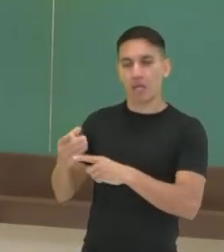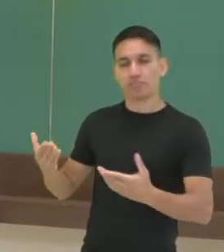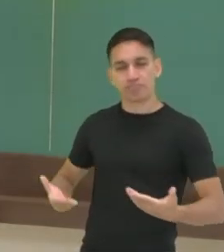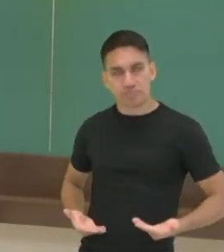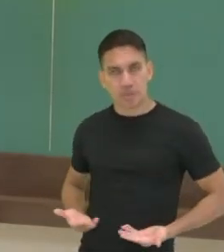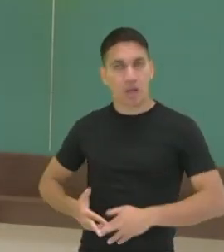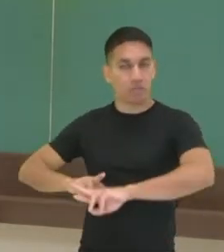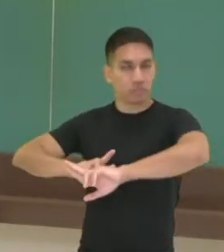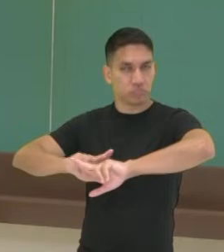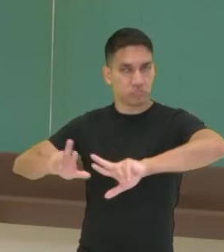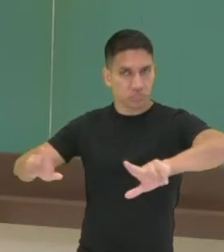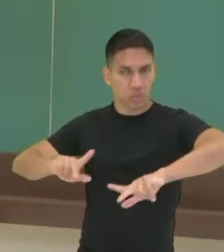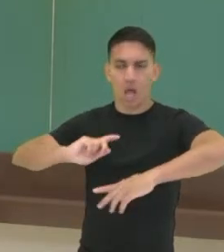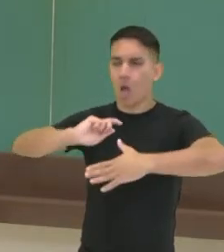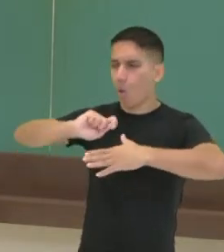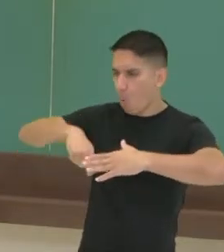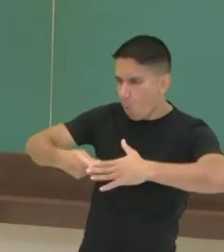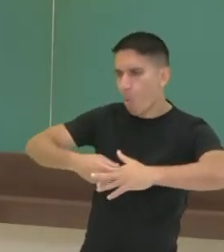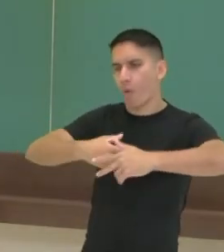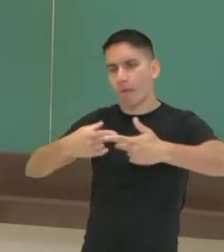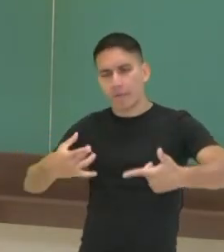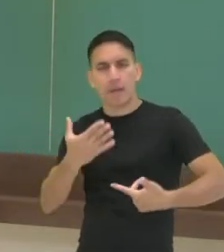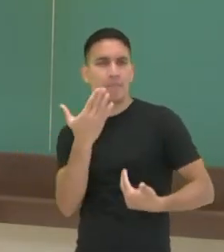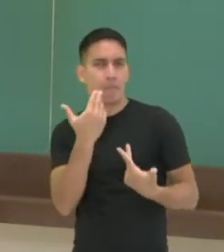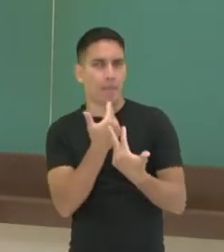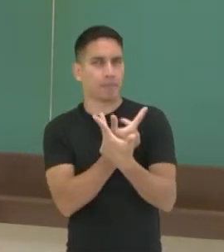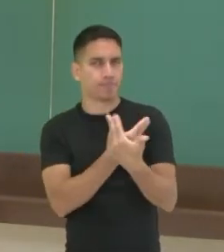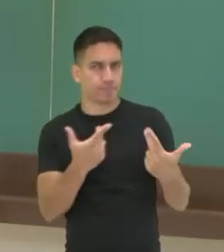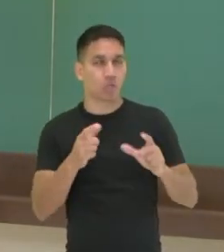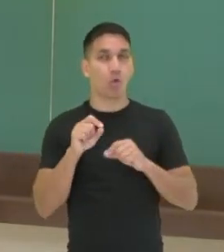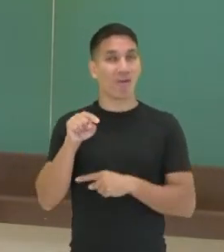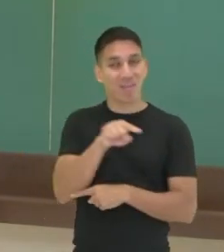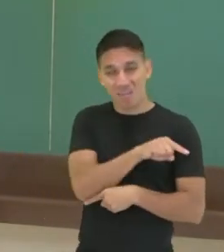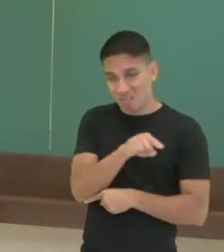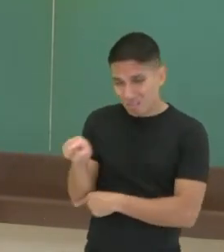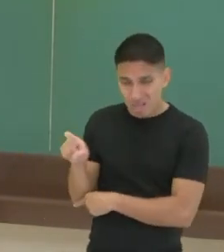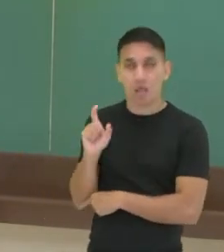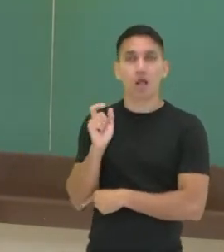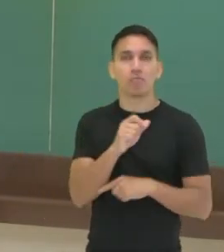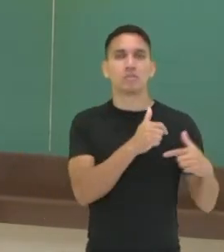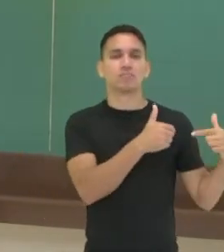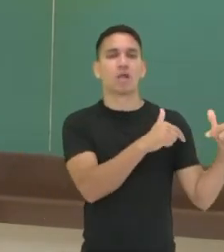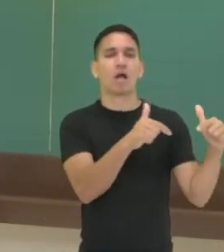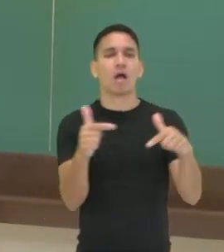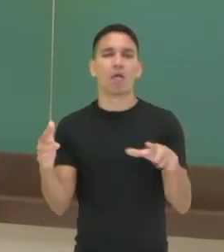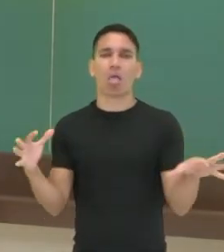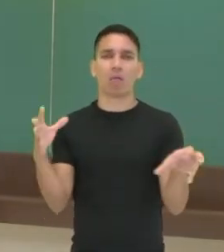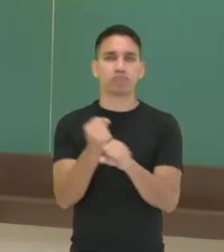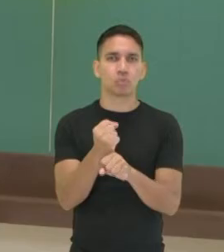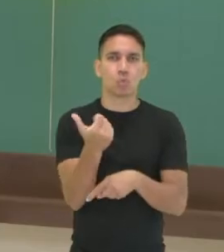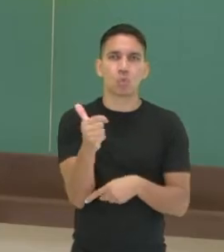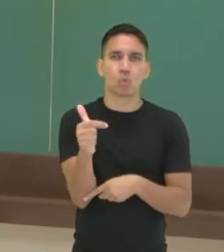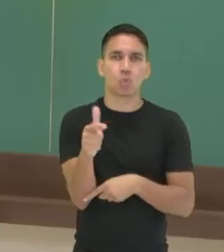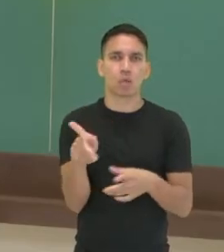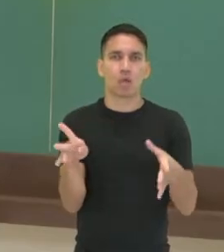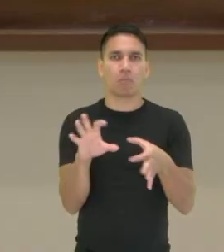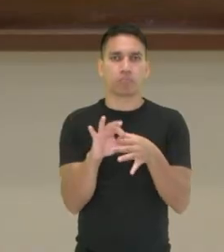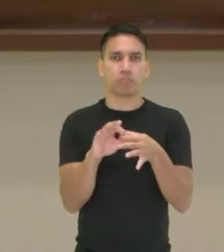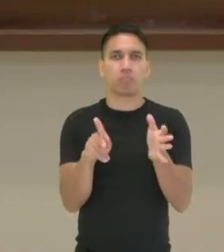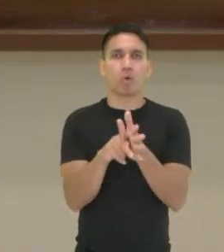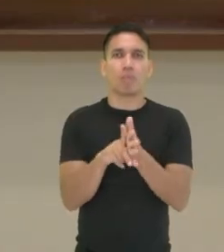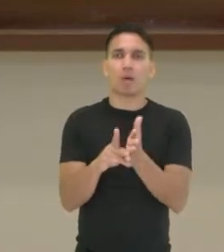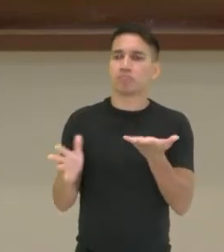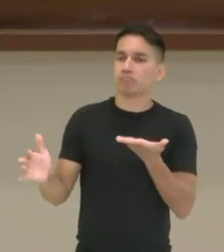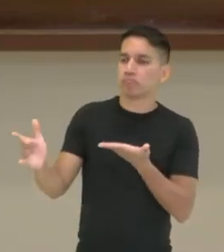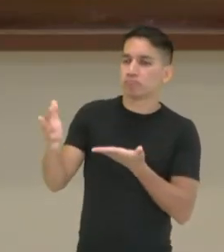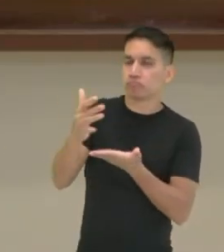na cozinha, na questão da alimentação, e esse trabalho ele não é contabilizado no sistema estatístico na